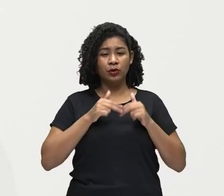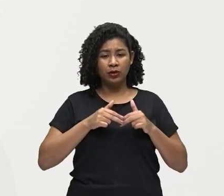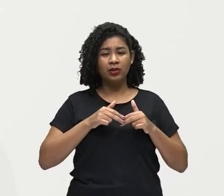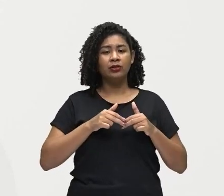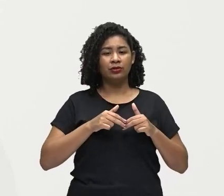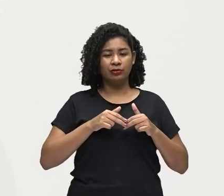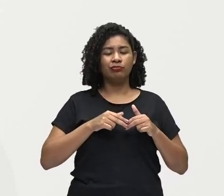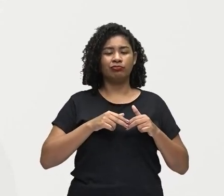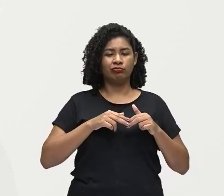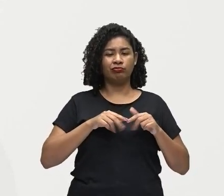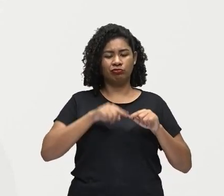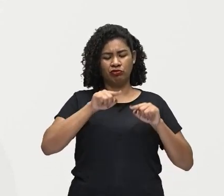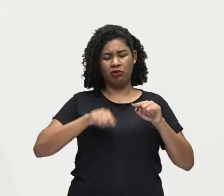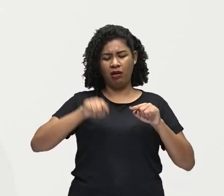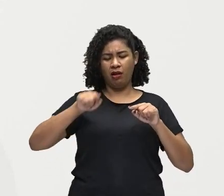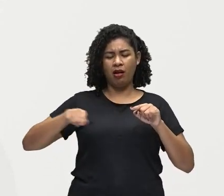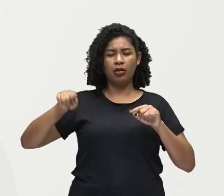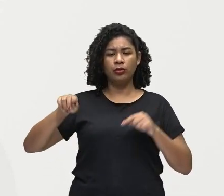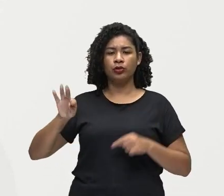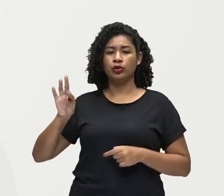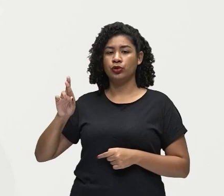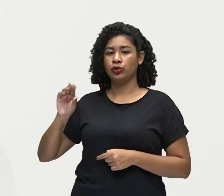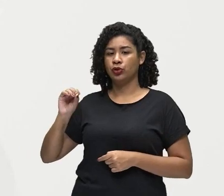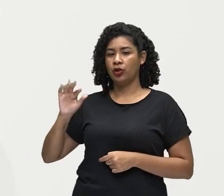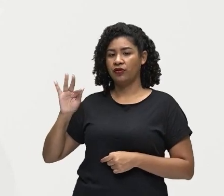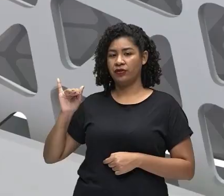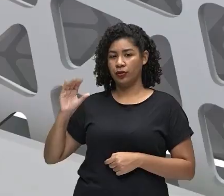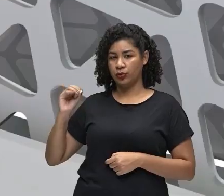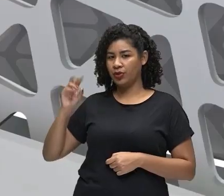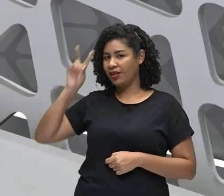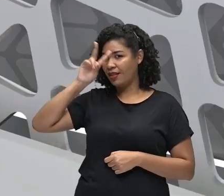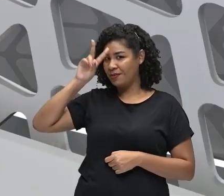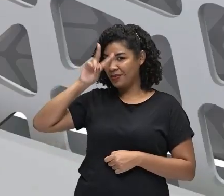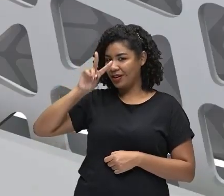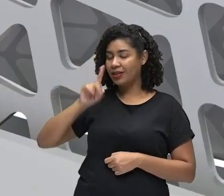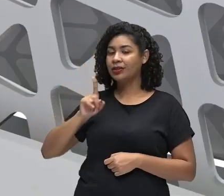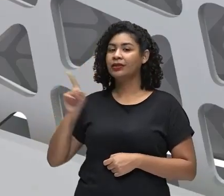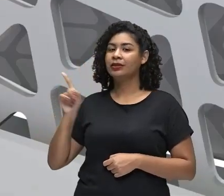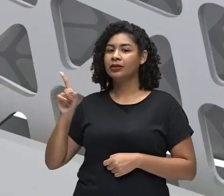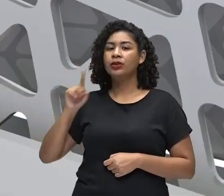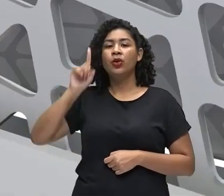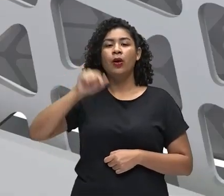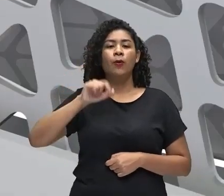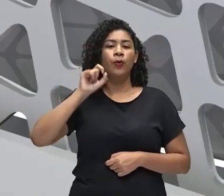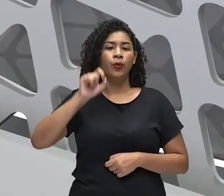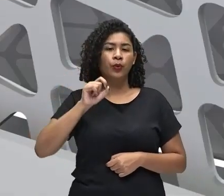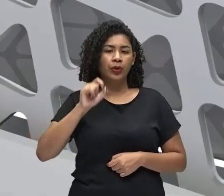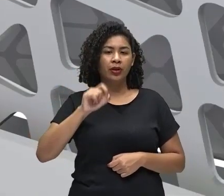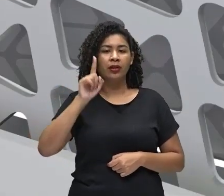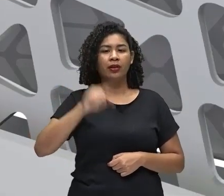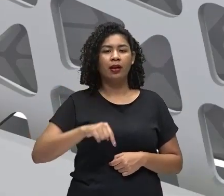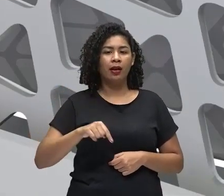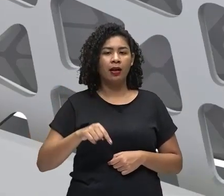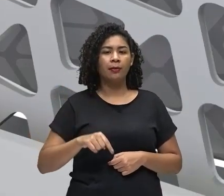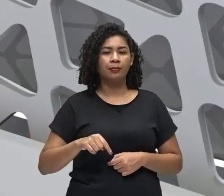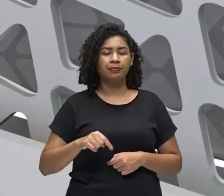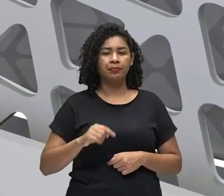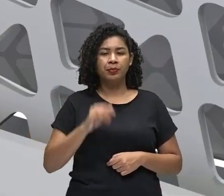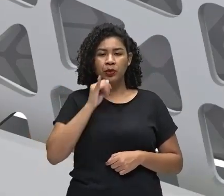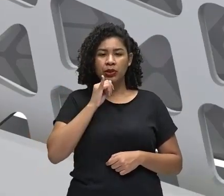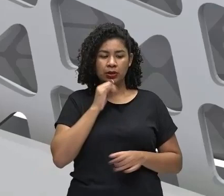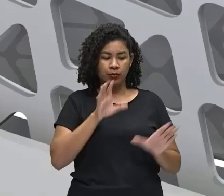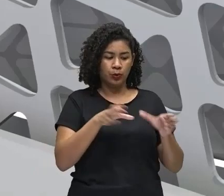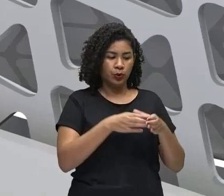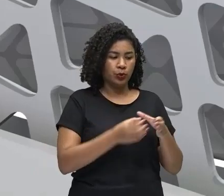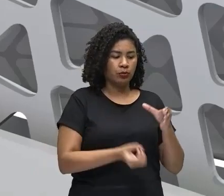níveis tróficos. Só para a gente lembrar, o nível trófico é justamente cada faixa ali daquela cadeia alimentar.